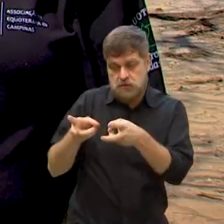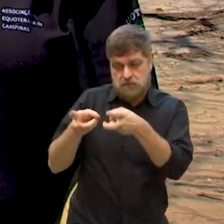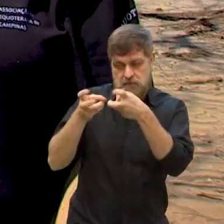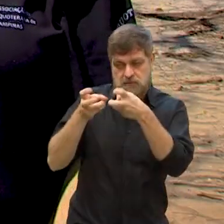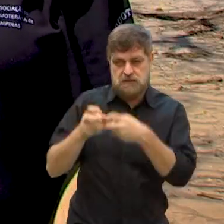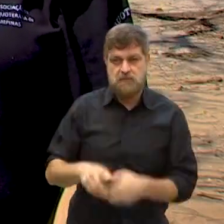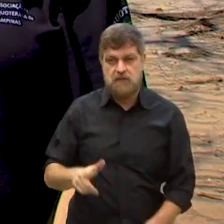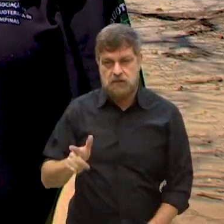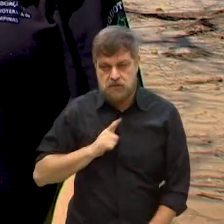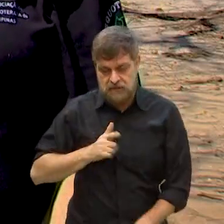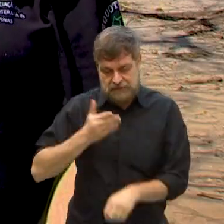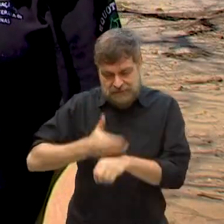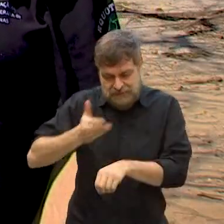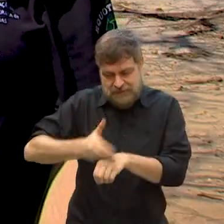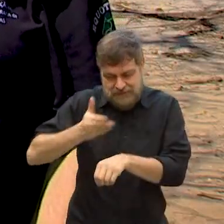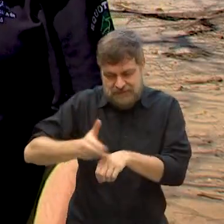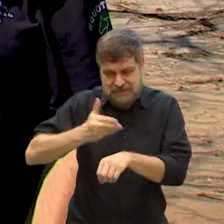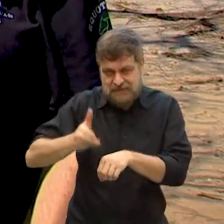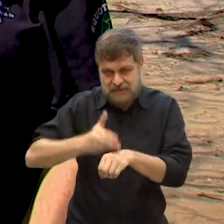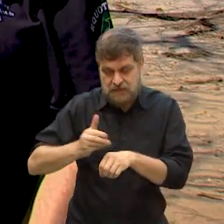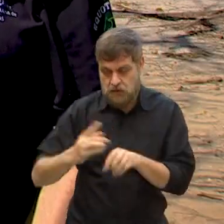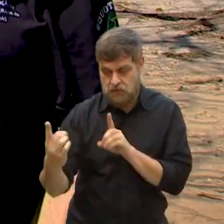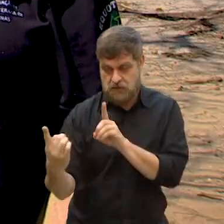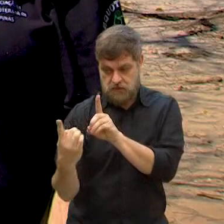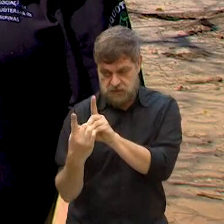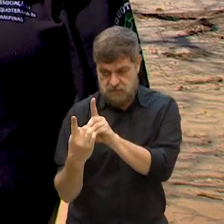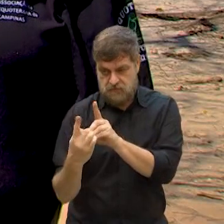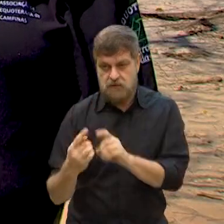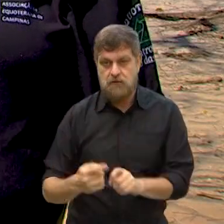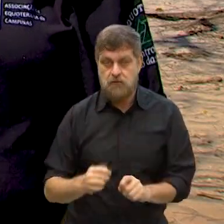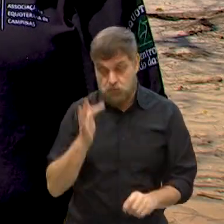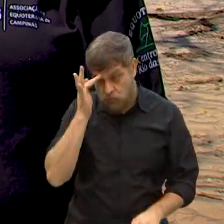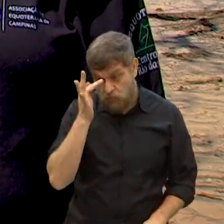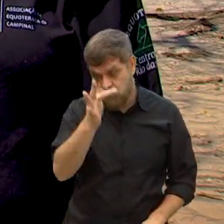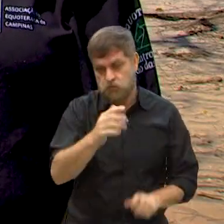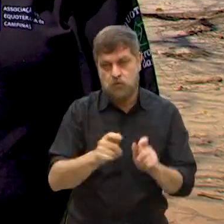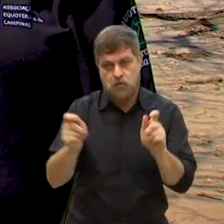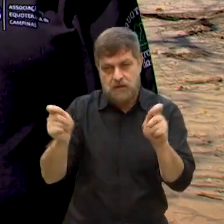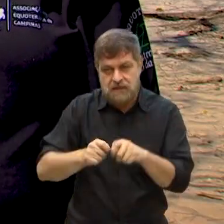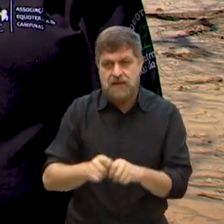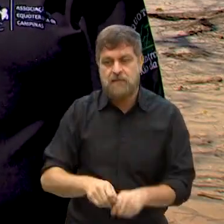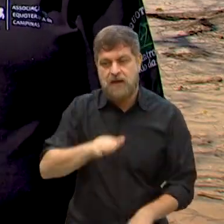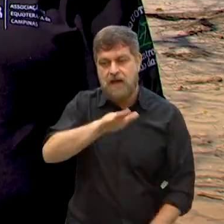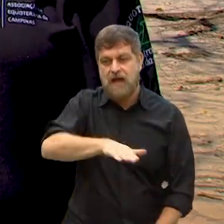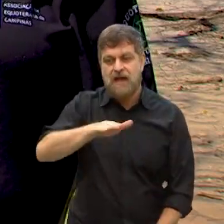para frente, se a gente aumentar esse tipo de atendimento, que a gente